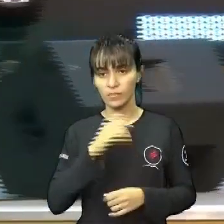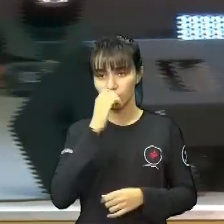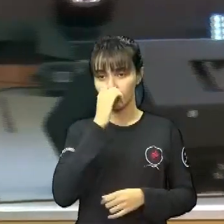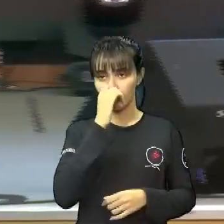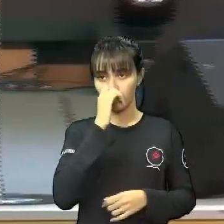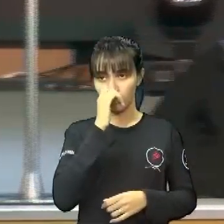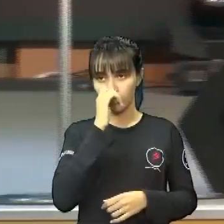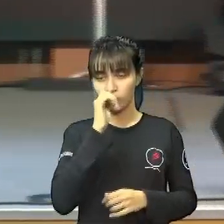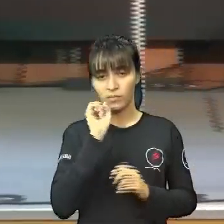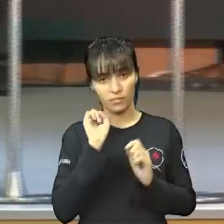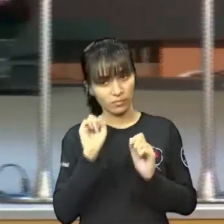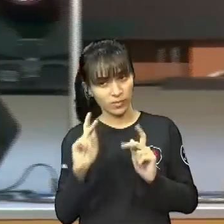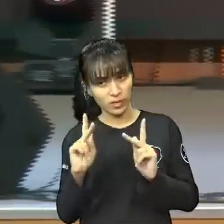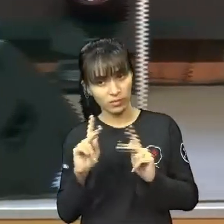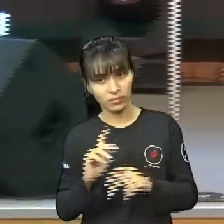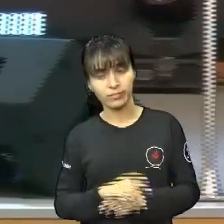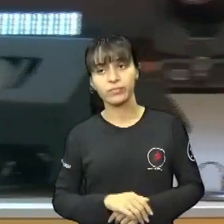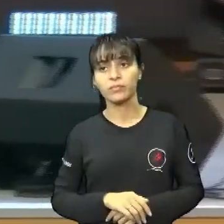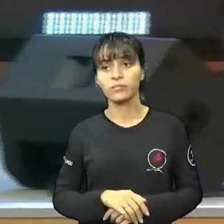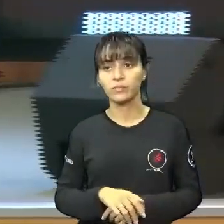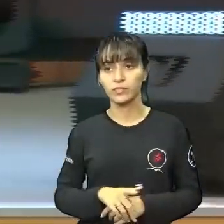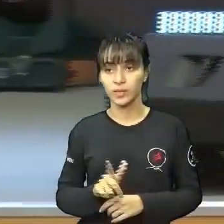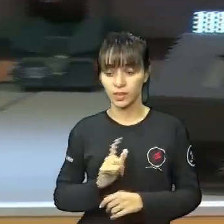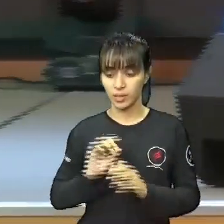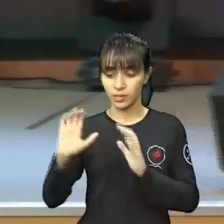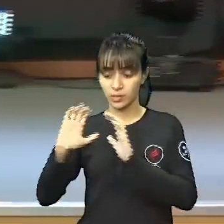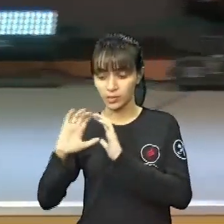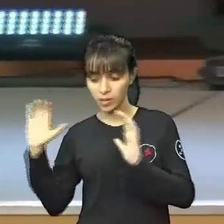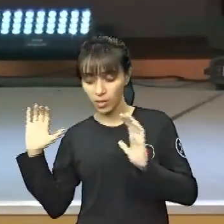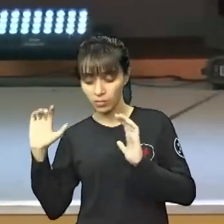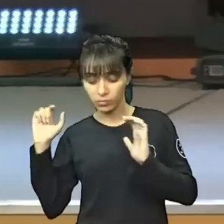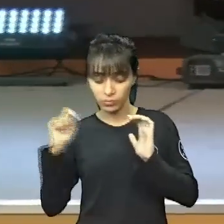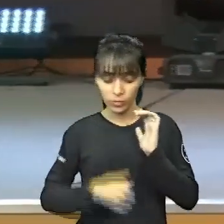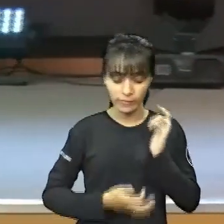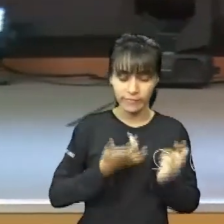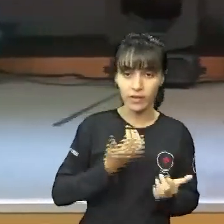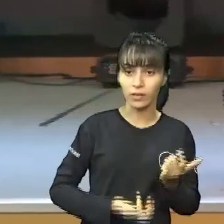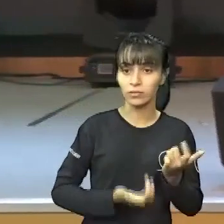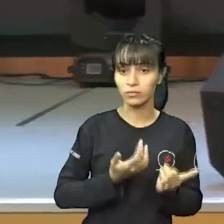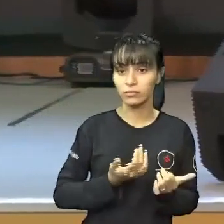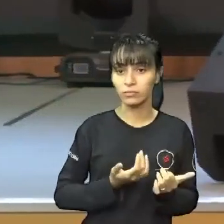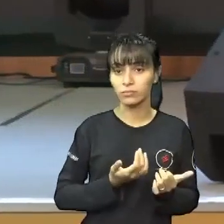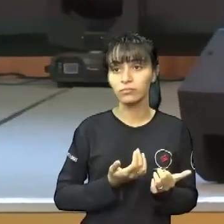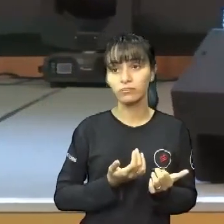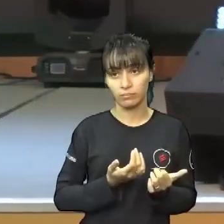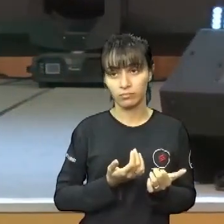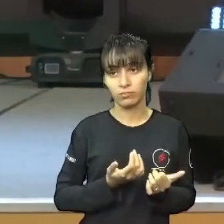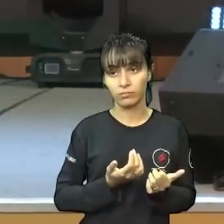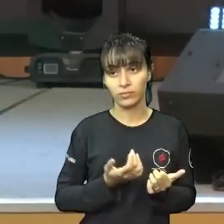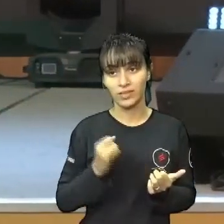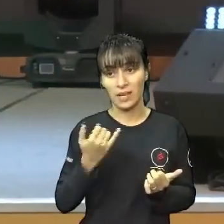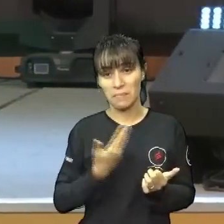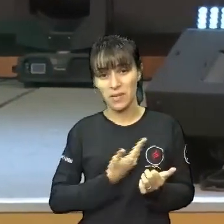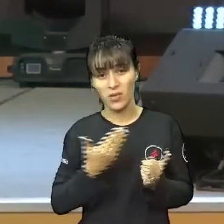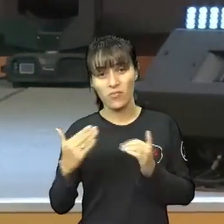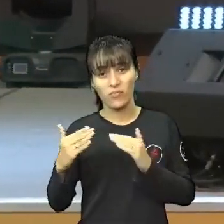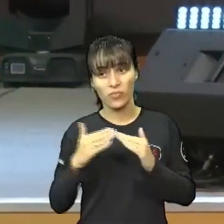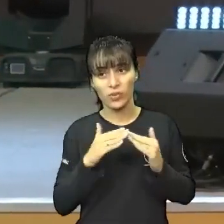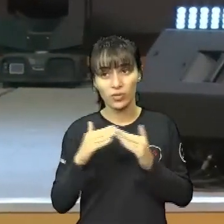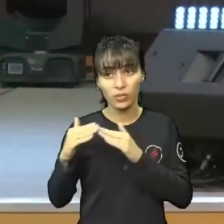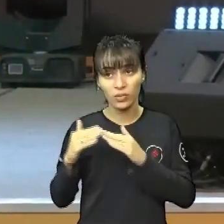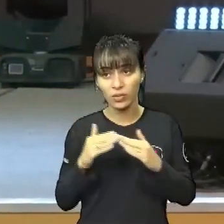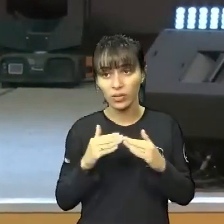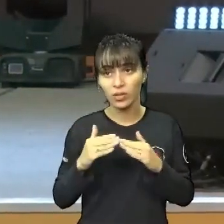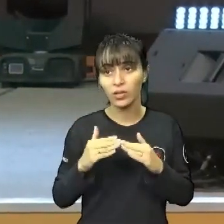ok tem o céu e tem um inferno se eu sou um amigo visitante